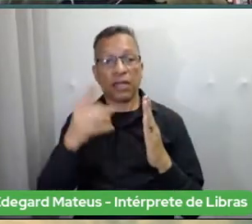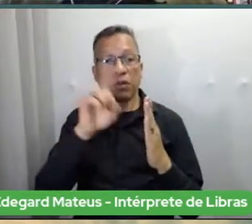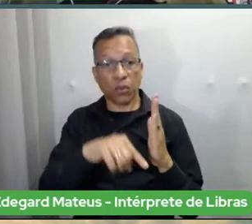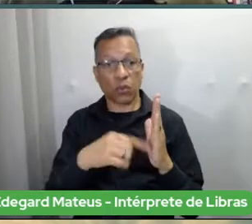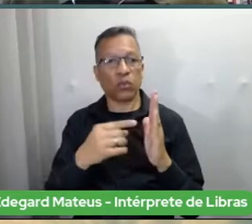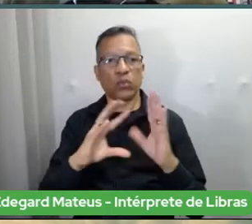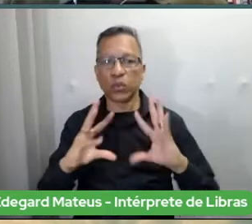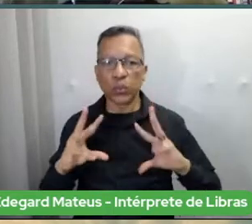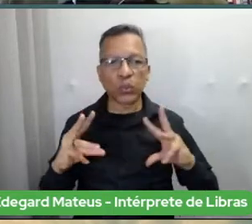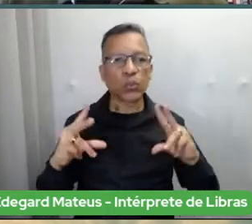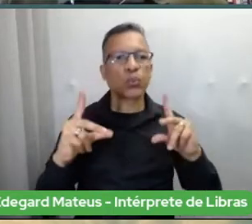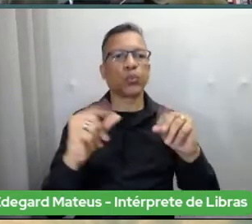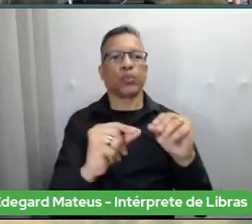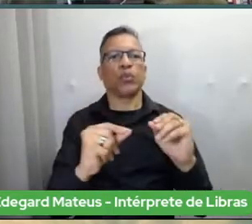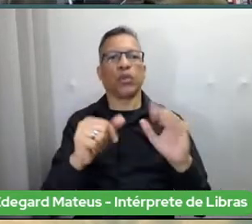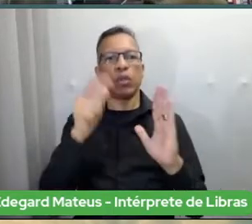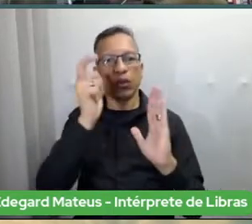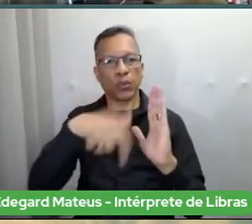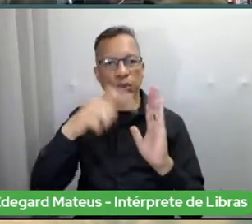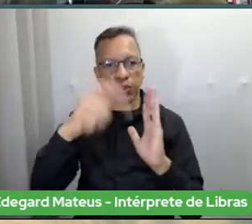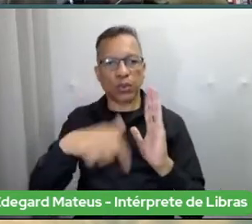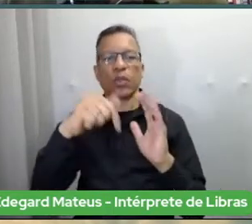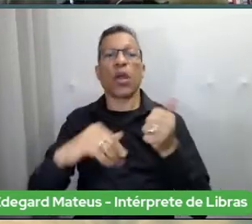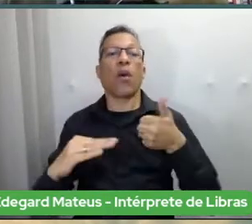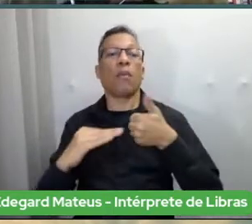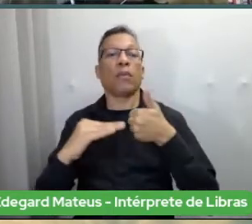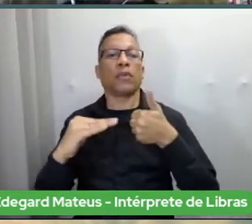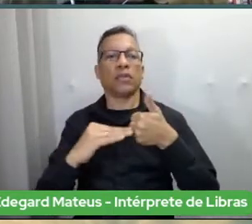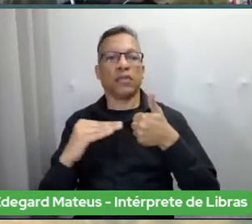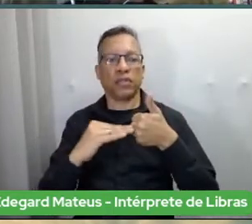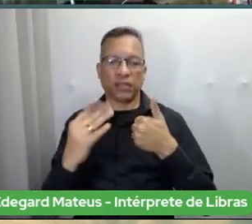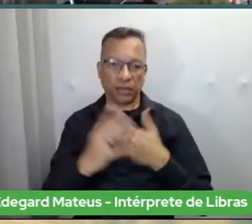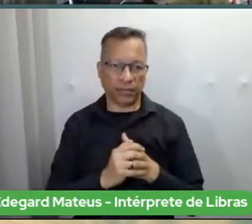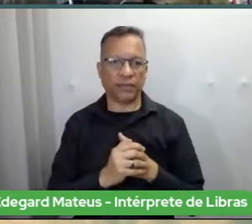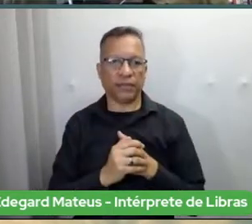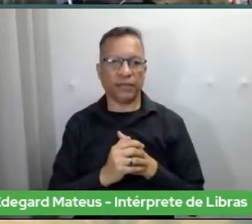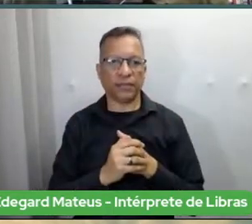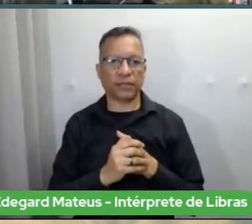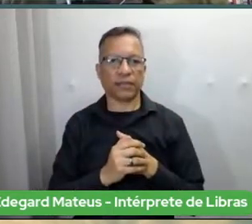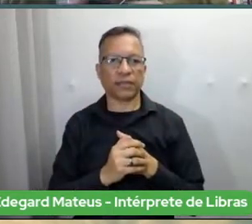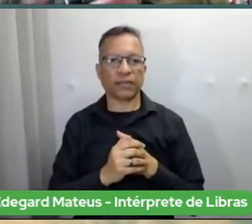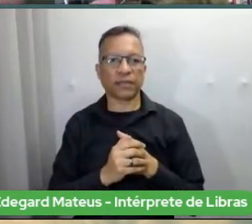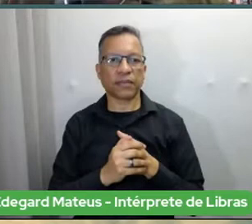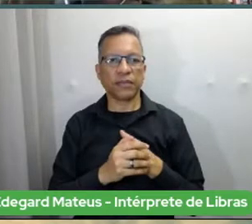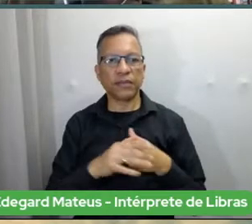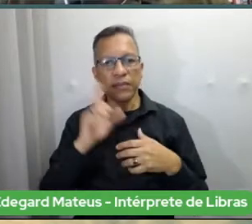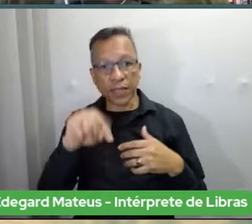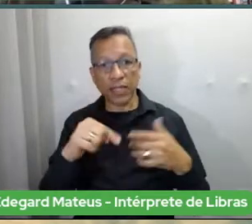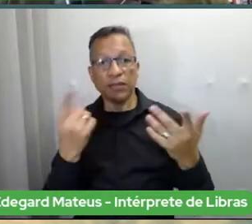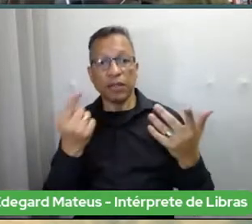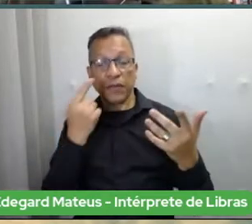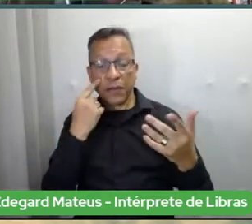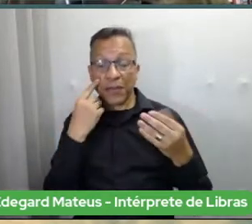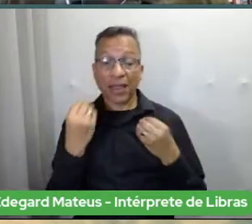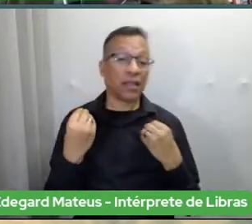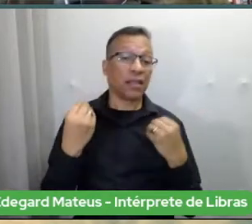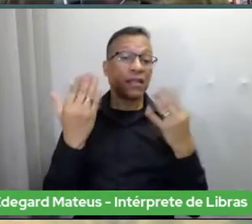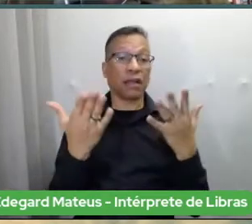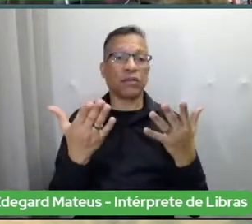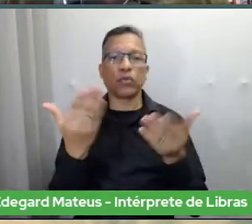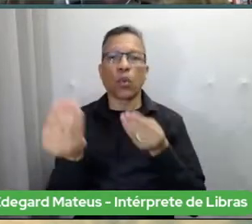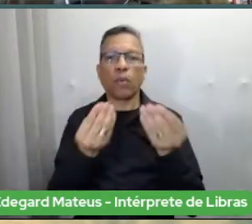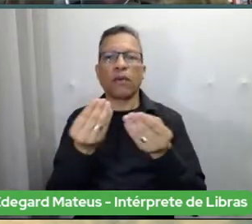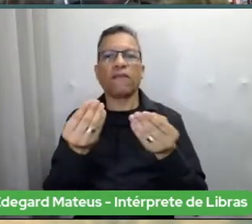num banco de dados, por exemplo, ou num data warehouse. Vai prover mecanismos, cada produto de